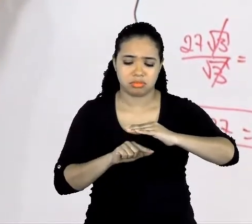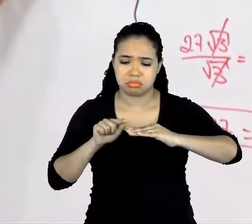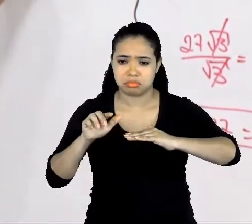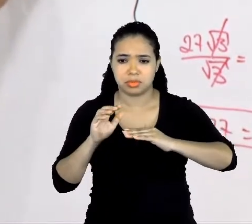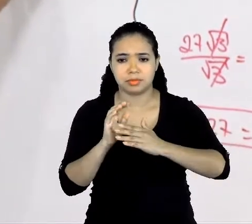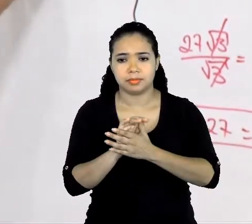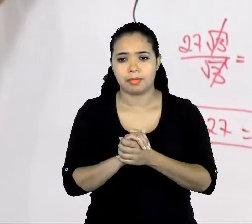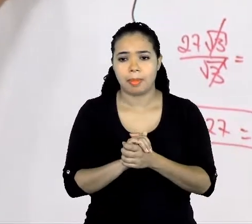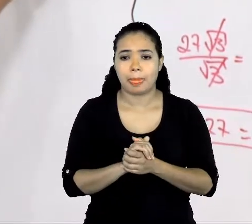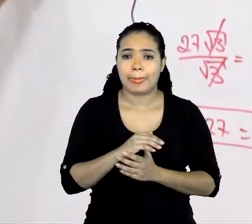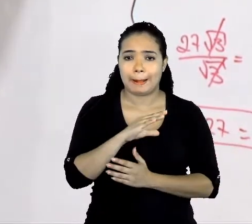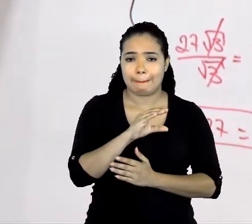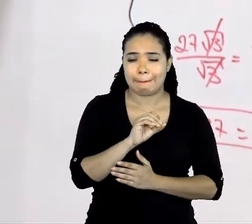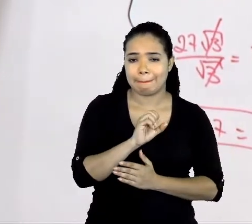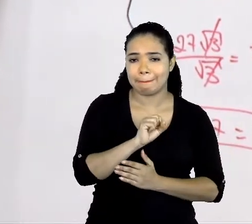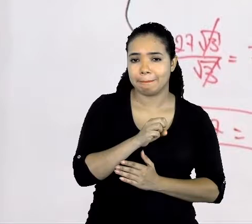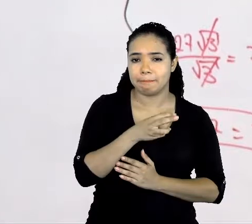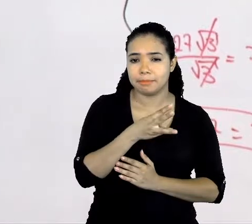adjacente